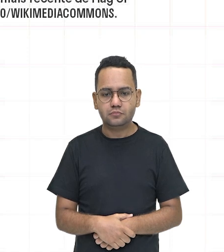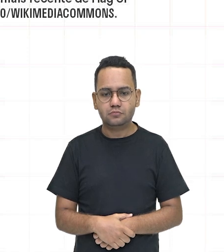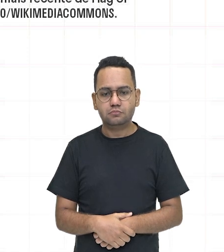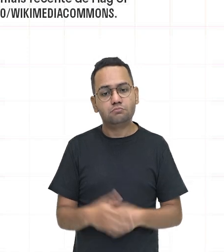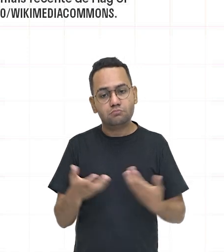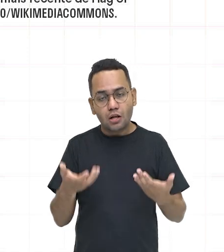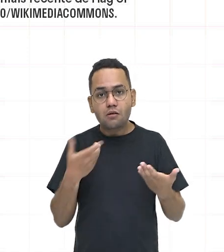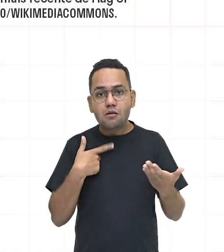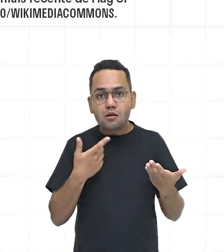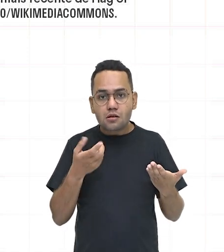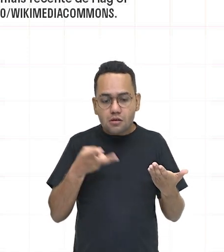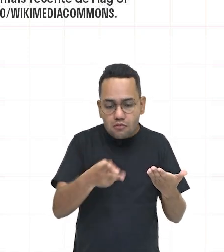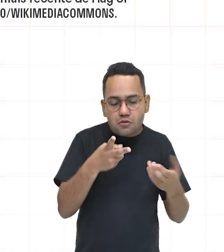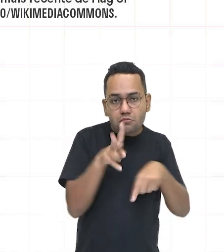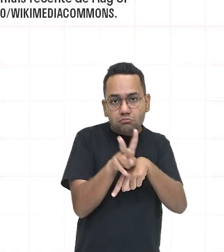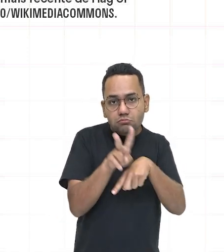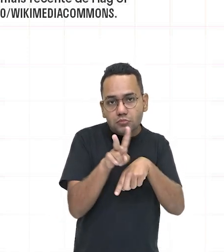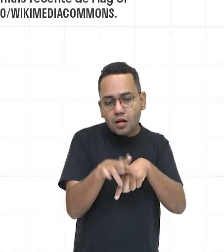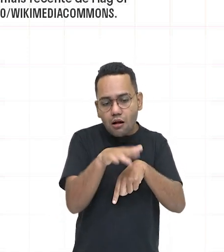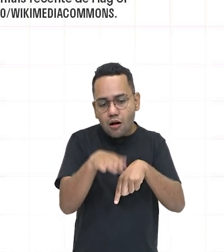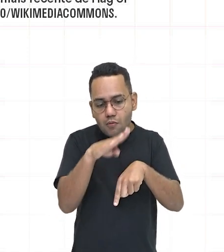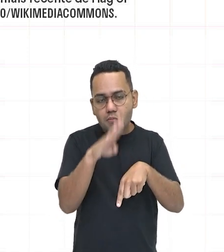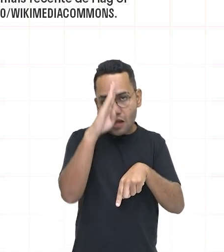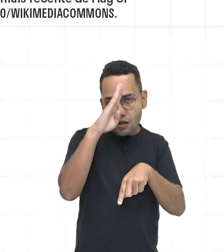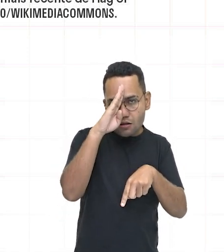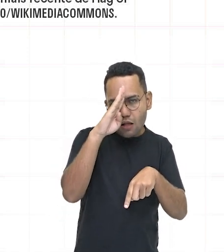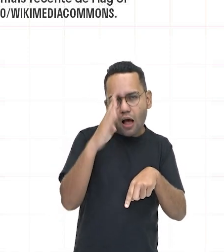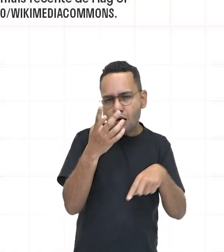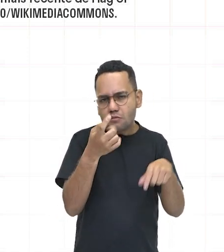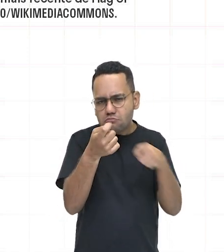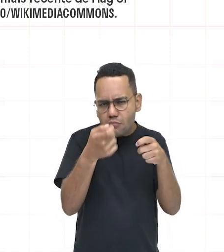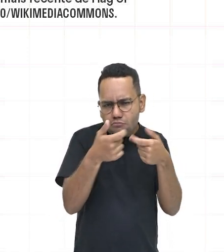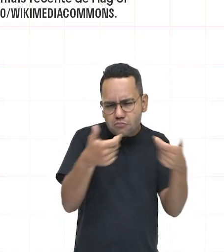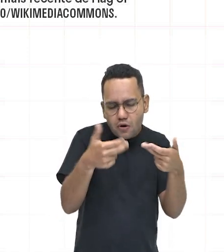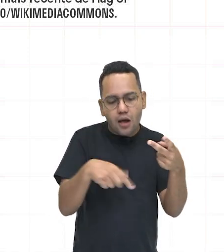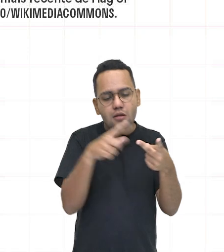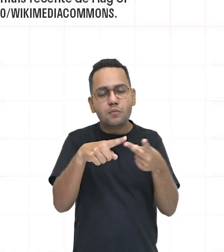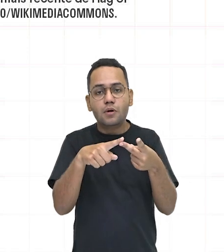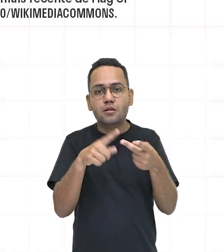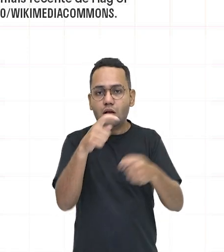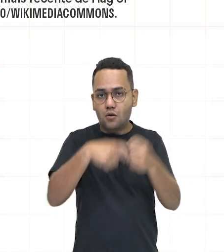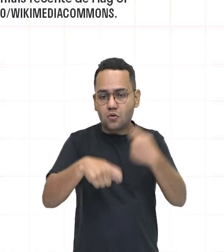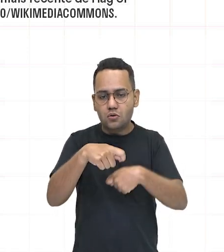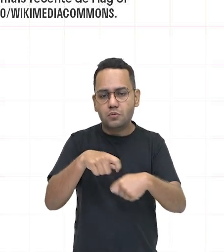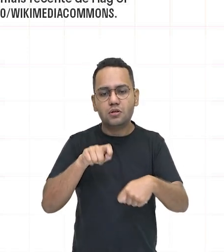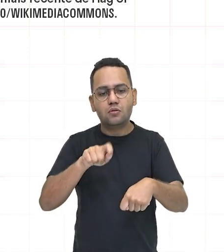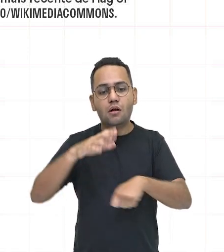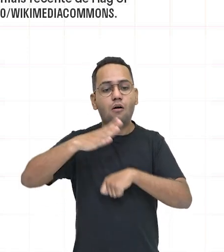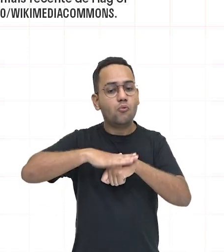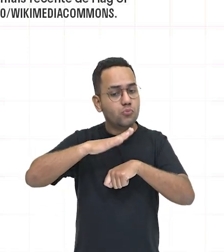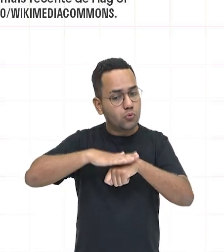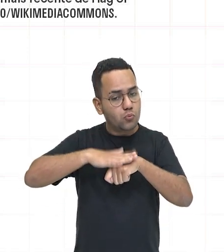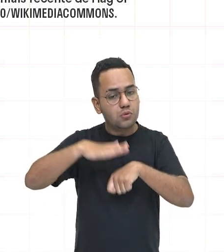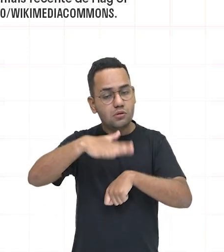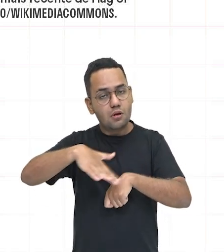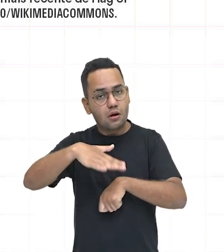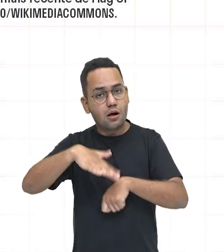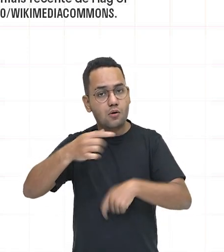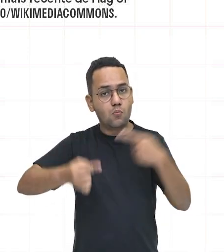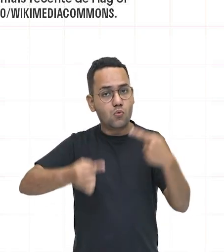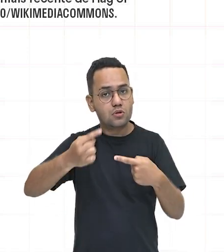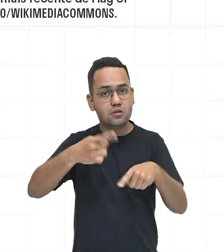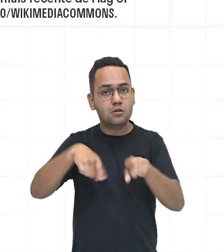preservar as relações militares e econômicas, eles também queriam manter o quê? A sua autonomia política